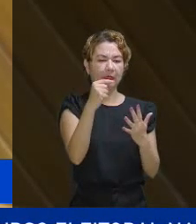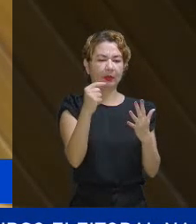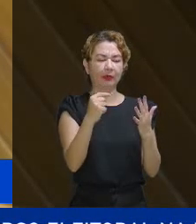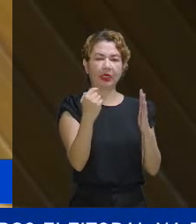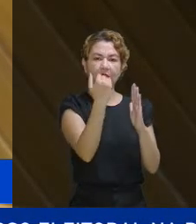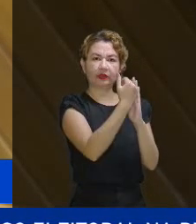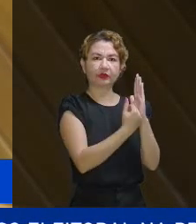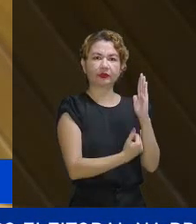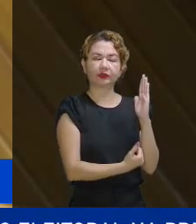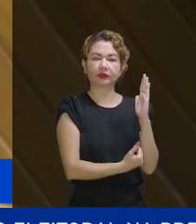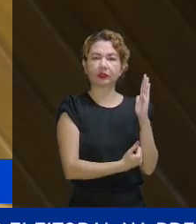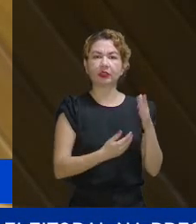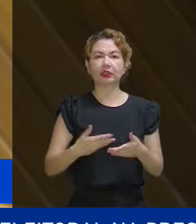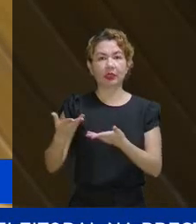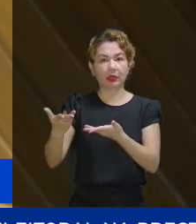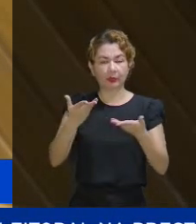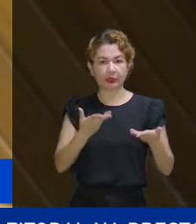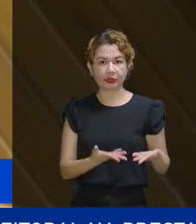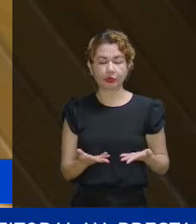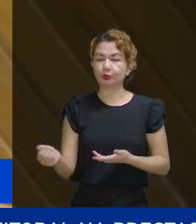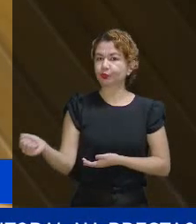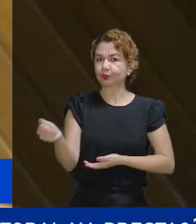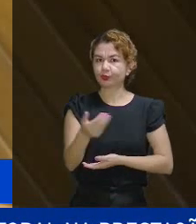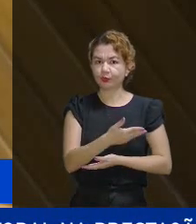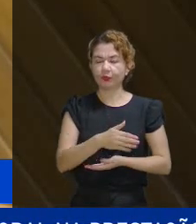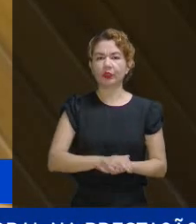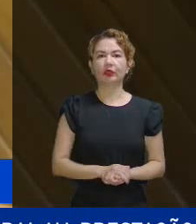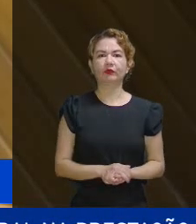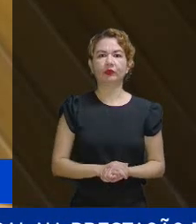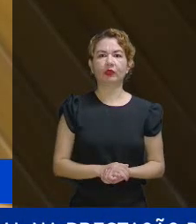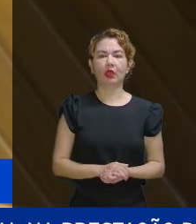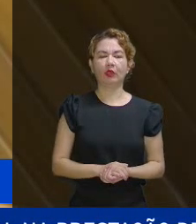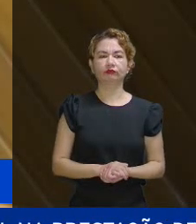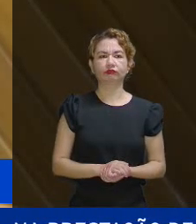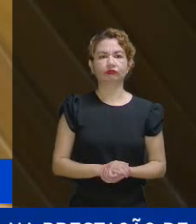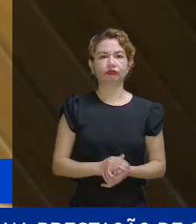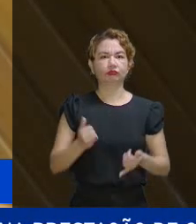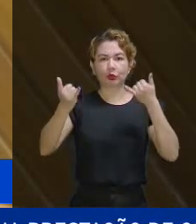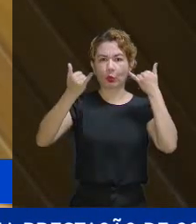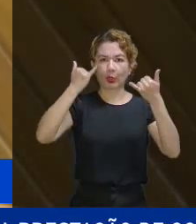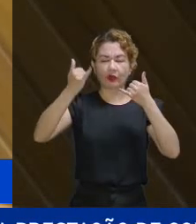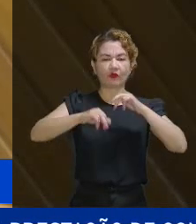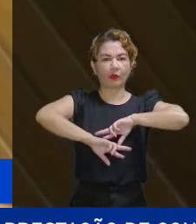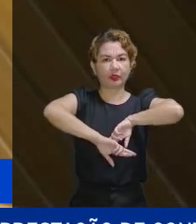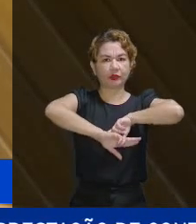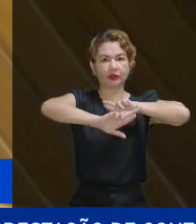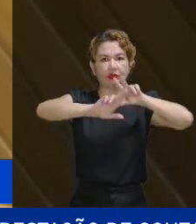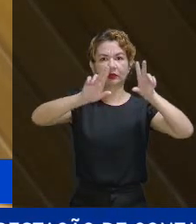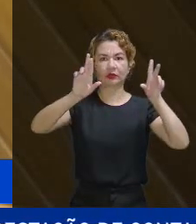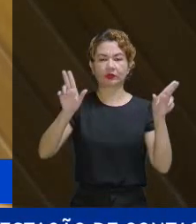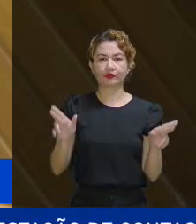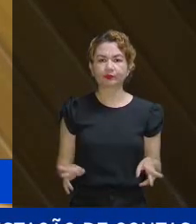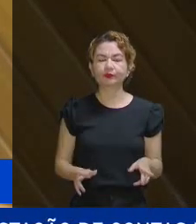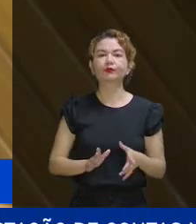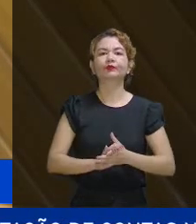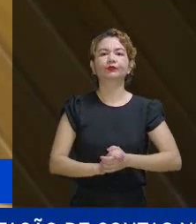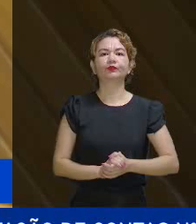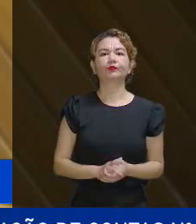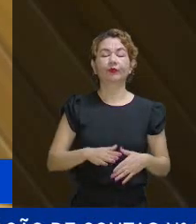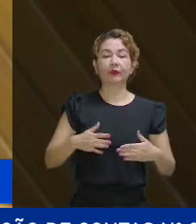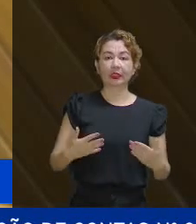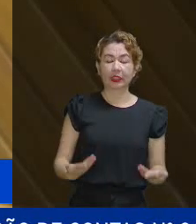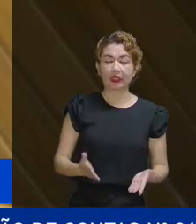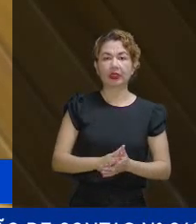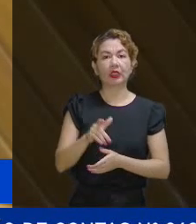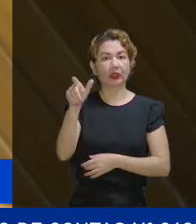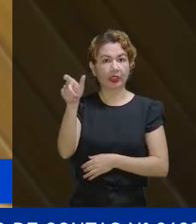ministerial, apresentou novo demonstrativo com dados diversos. Alegou também que, em um primeiro